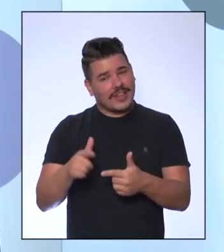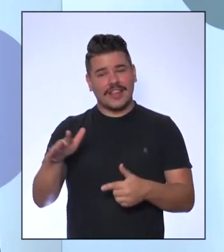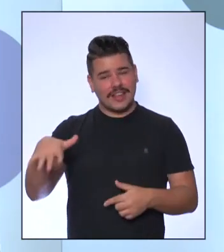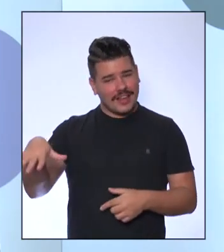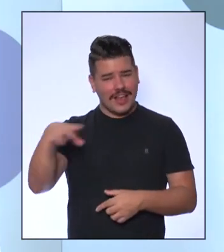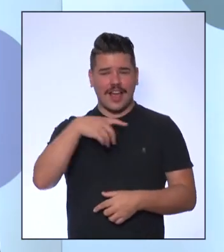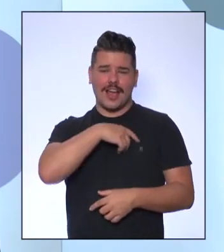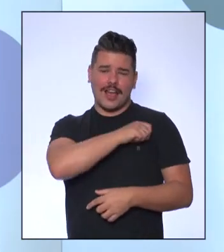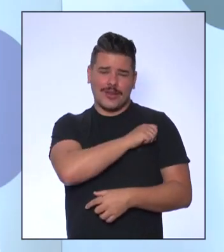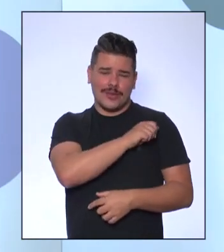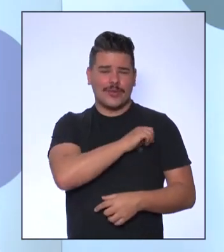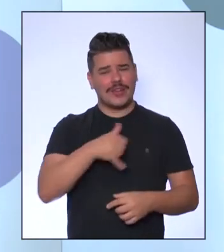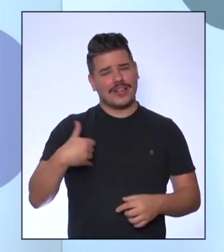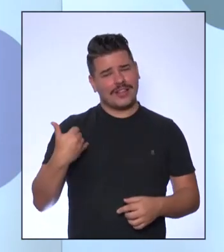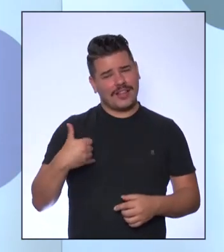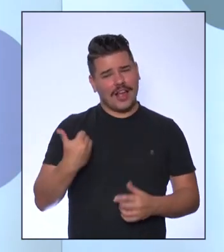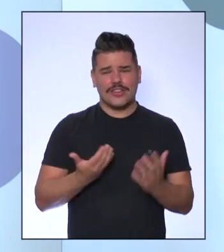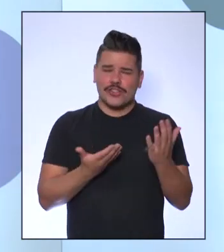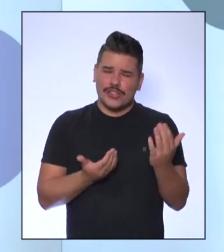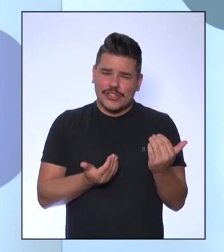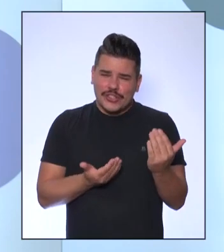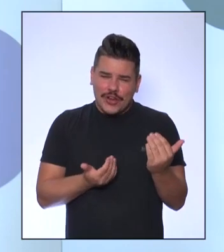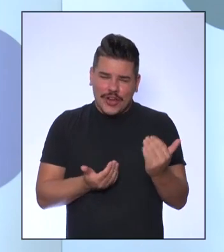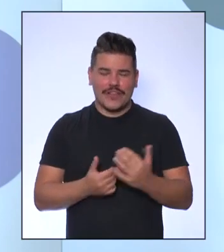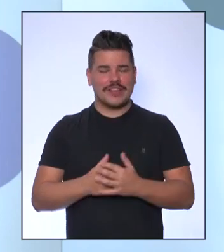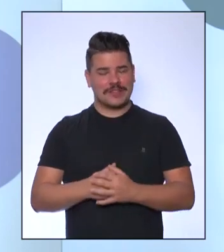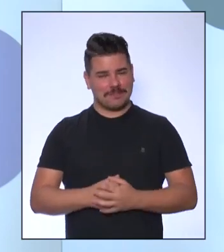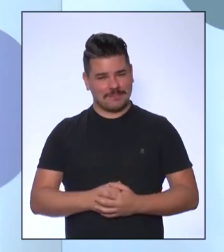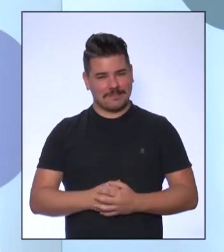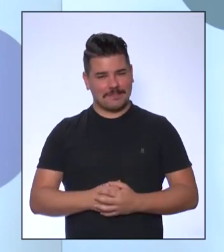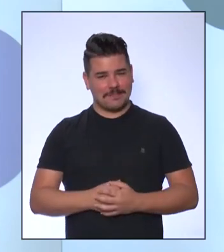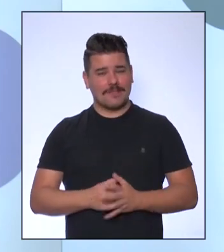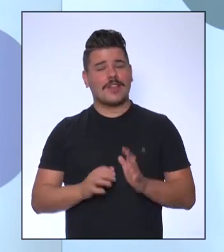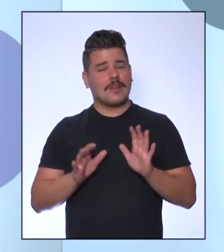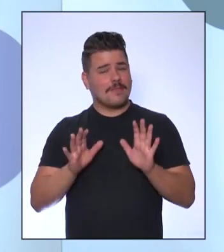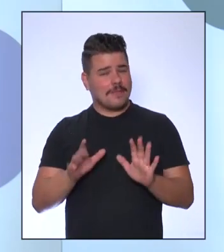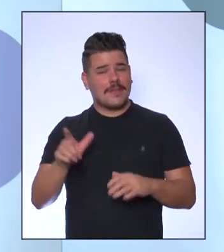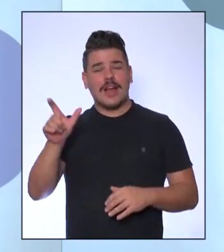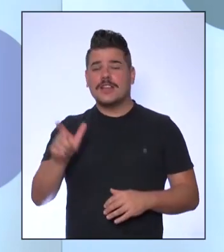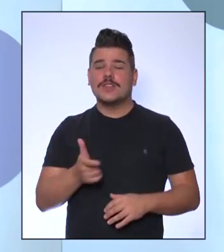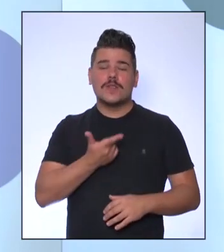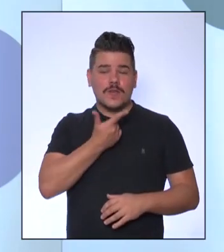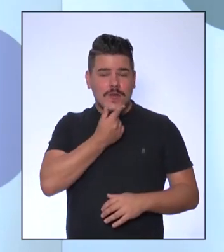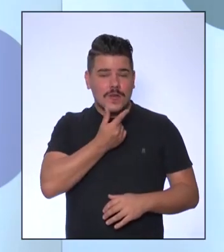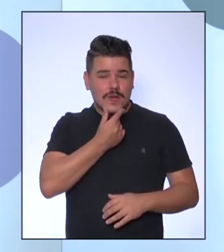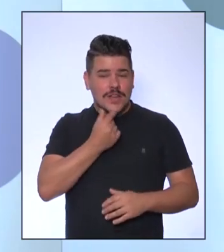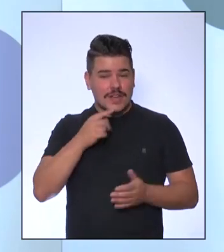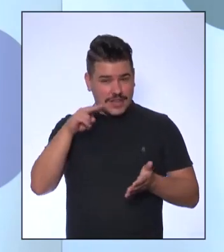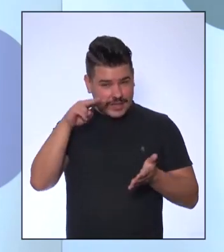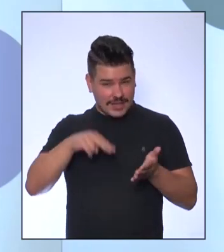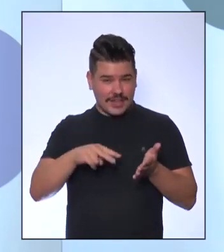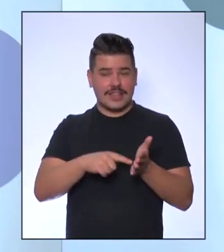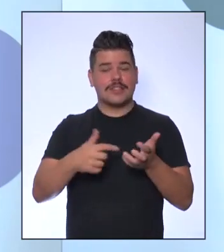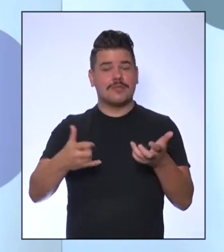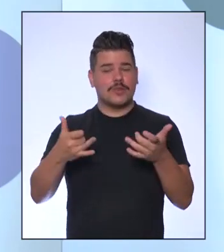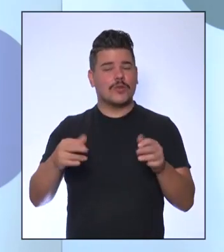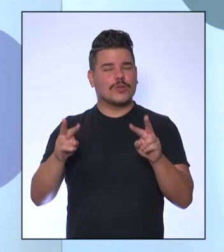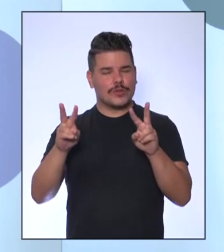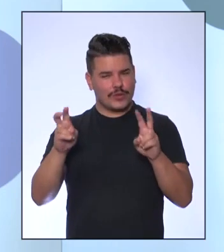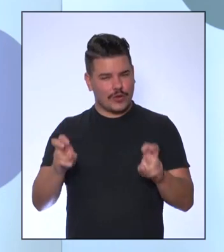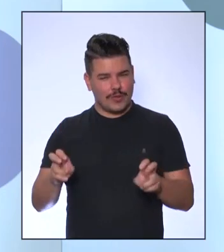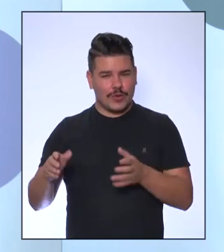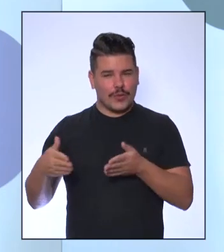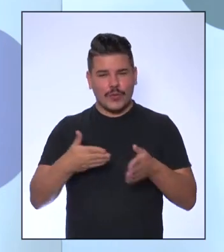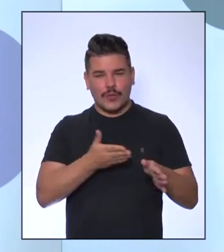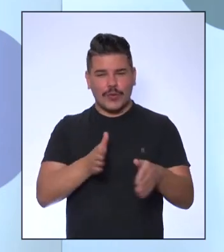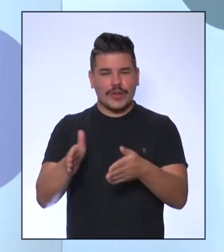novos. Mas em relação aqui sobre os bairros, o Heitor fala sobre o Rio Tietê. De fato, o Rio Tietê teve algumas